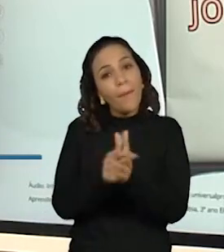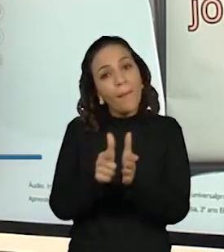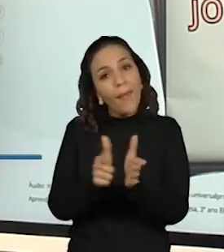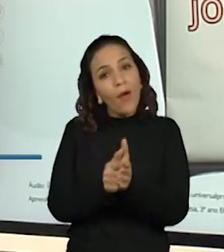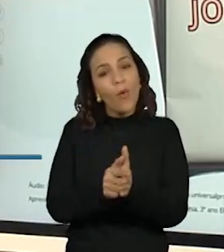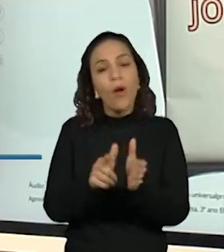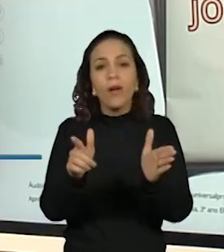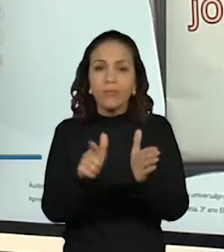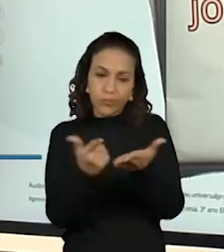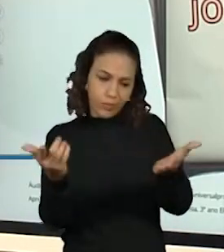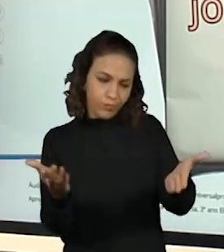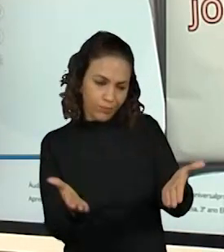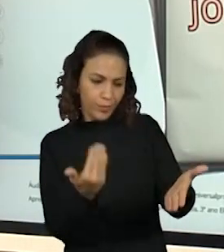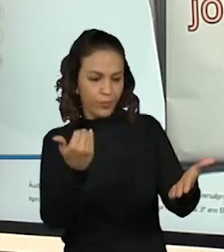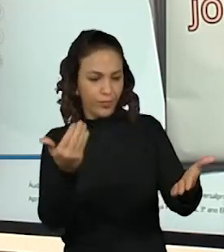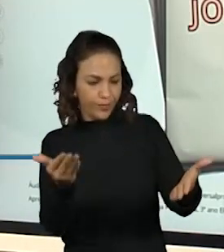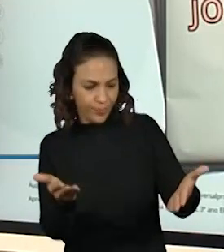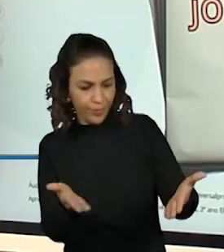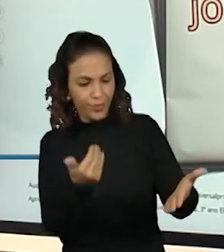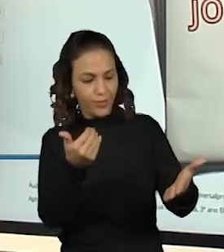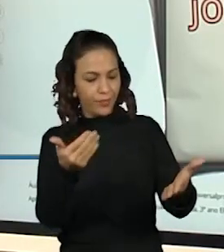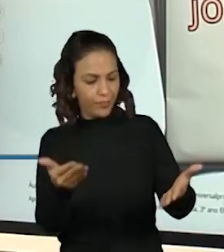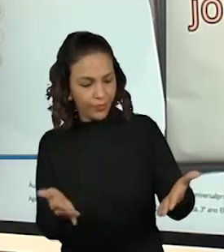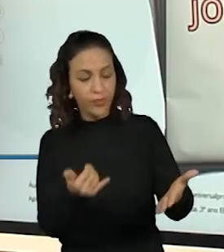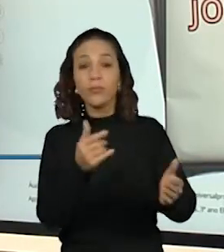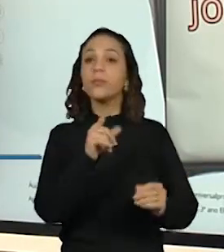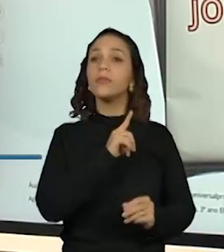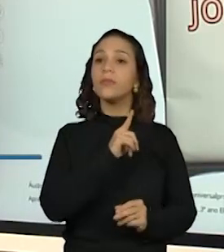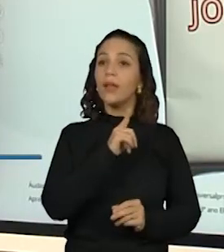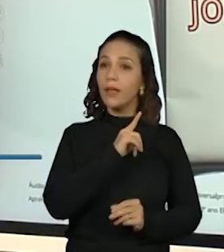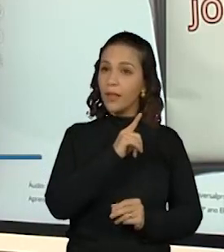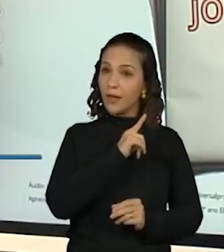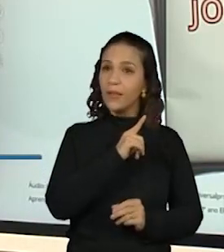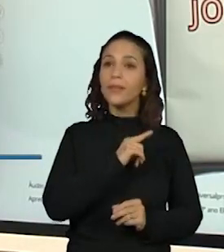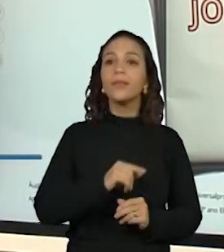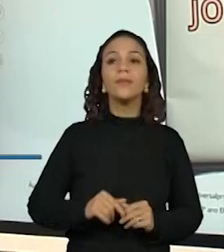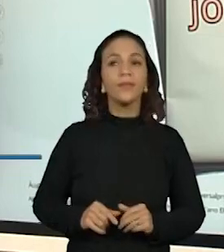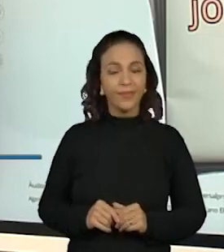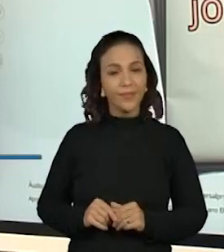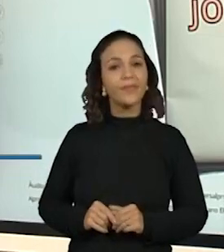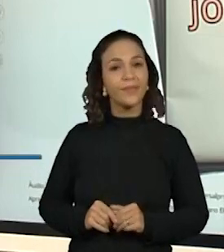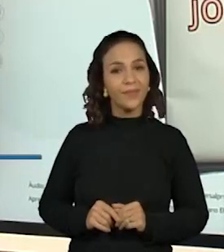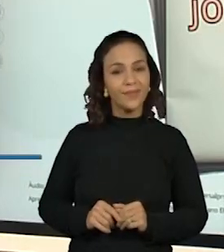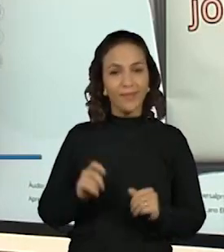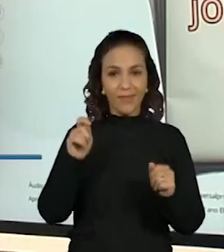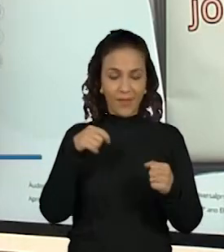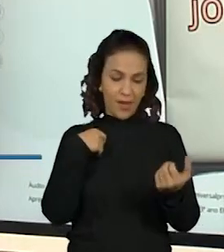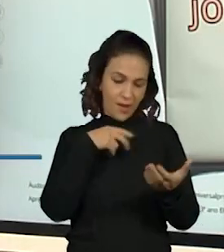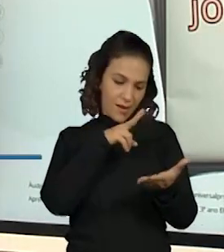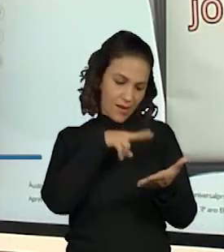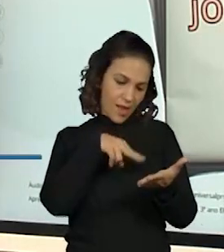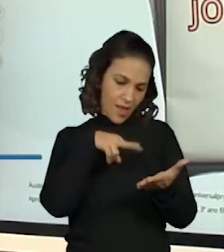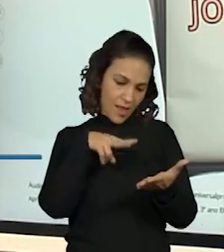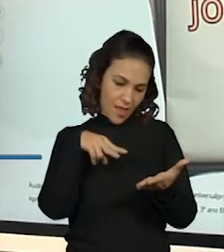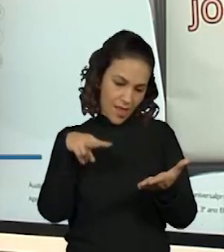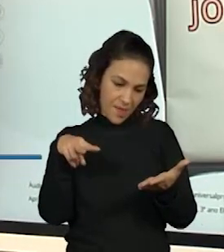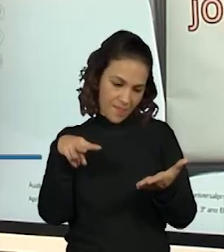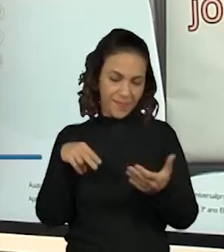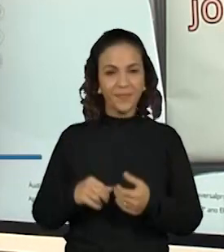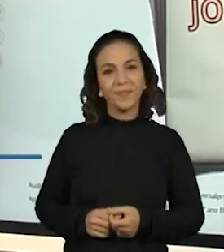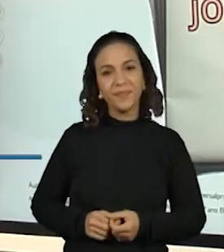ser manuseável, em que a gente manuseia as folhas e lê.